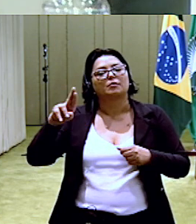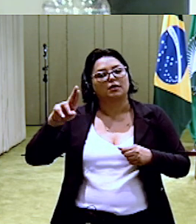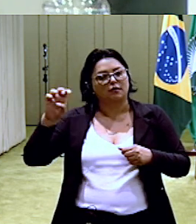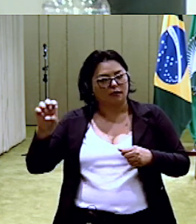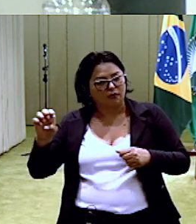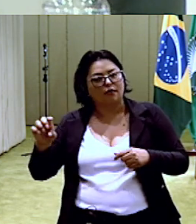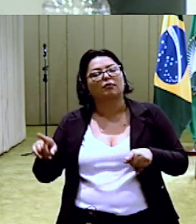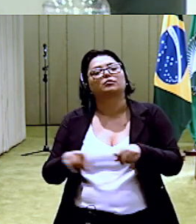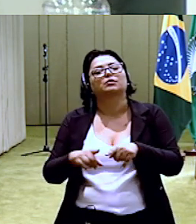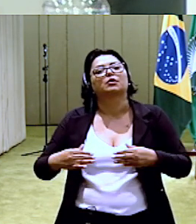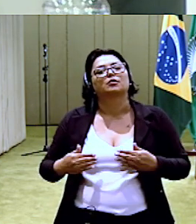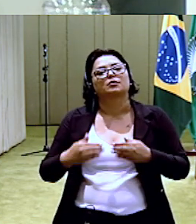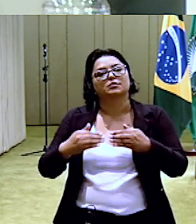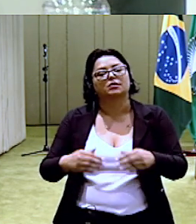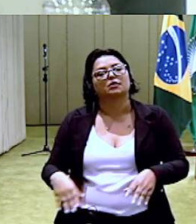da Igualdade